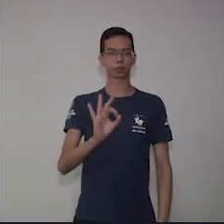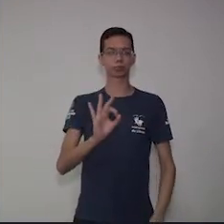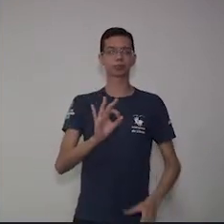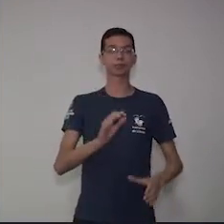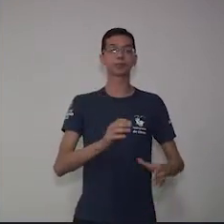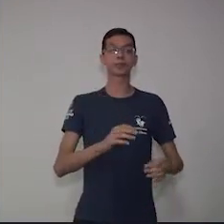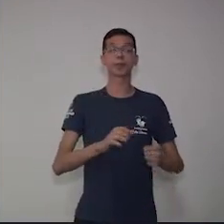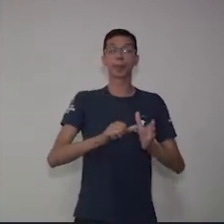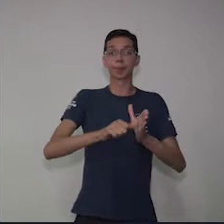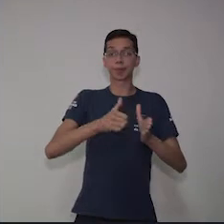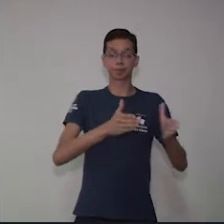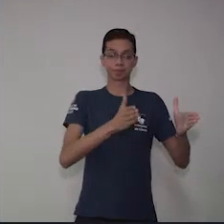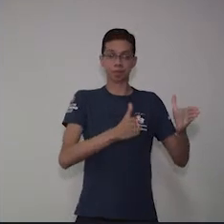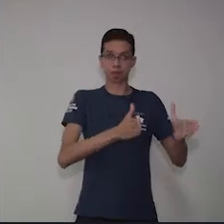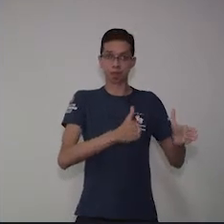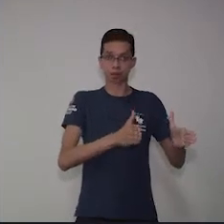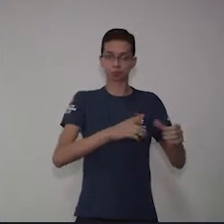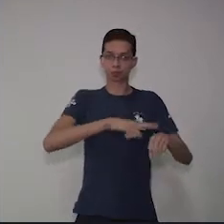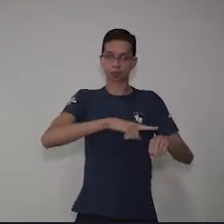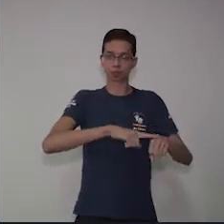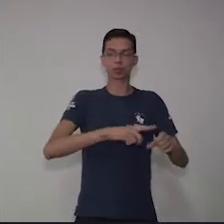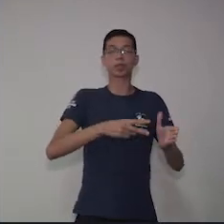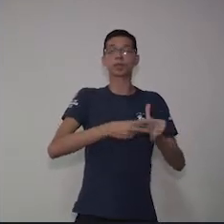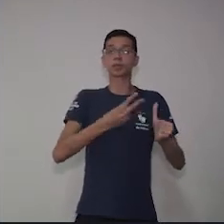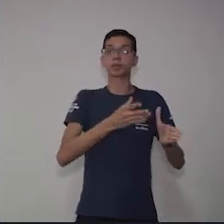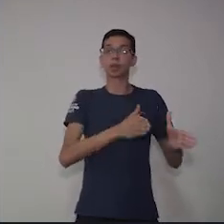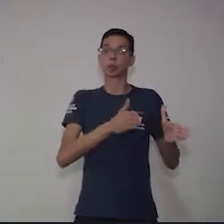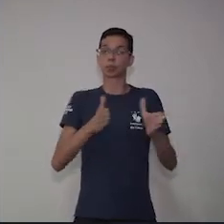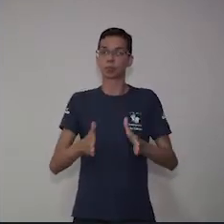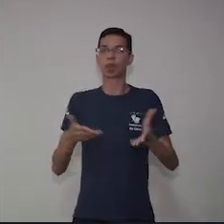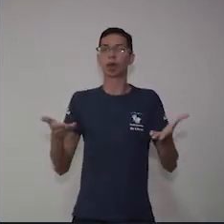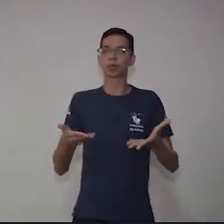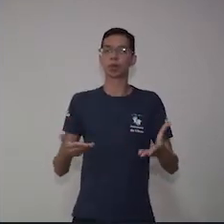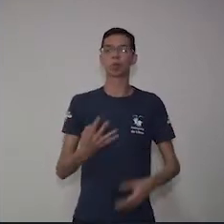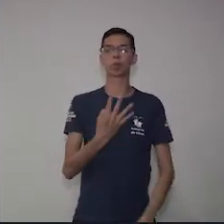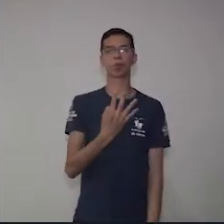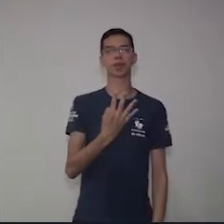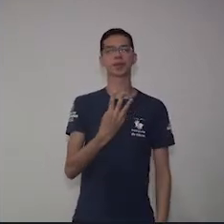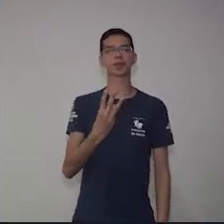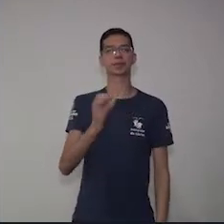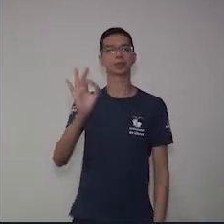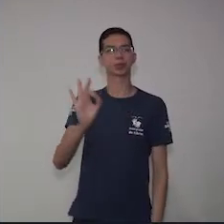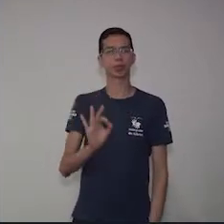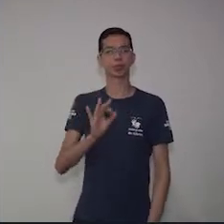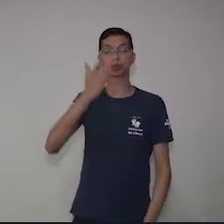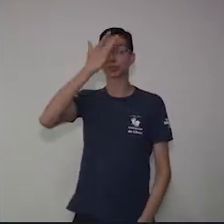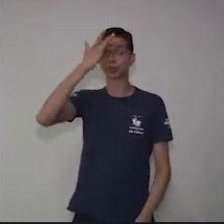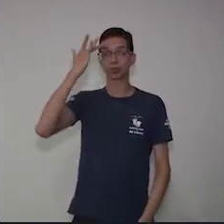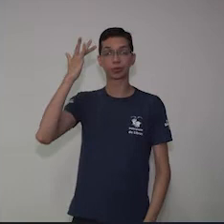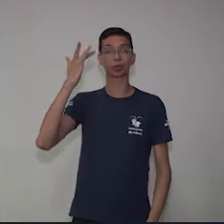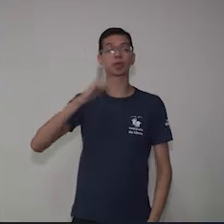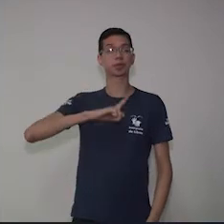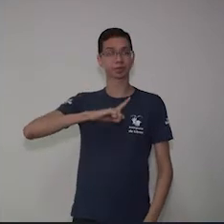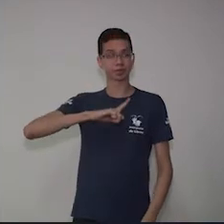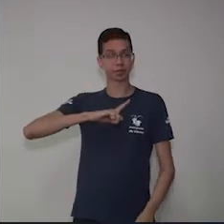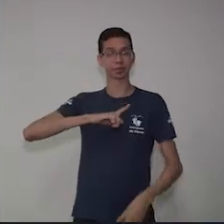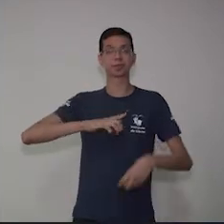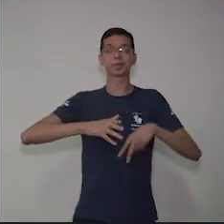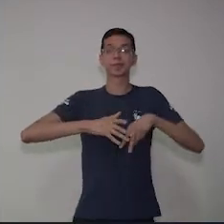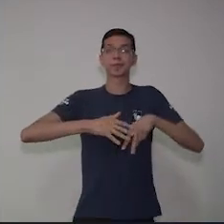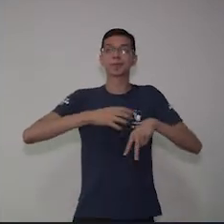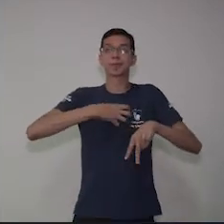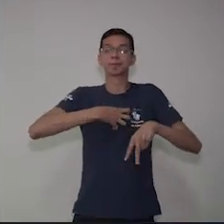agora nós chegamos a 43% de assintomáticos, o que mostra exatamente a necessidade do cuidado,